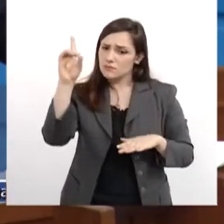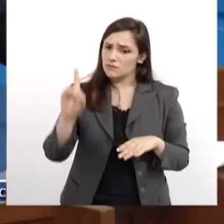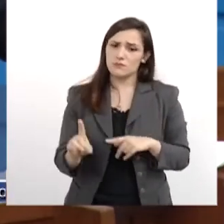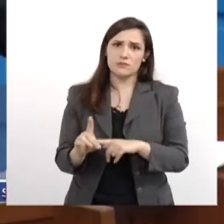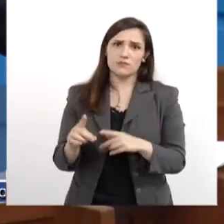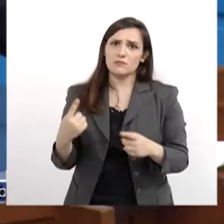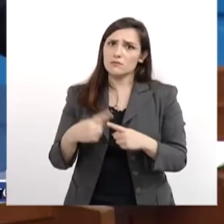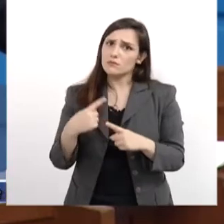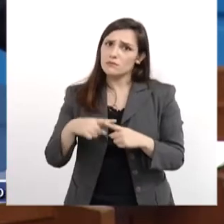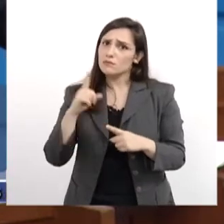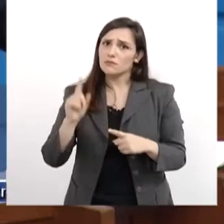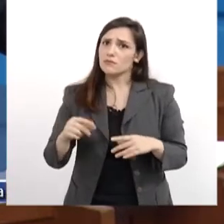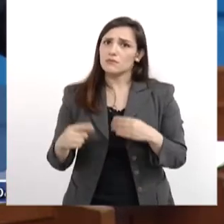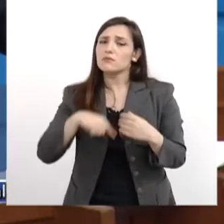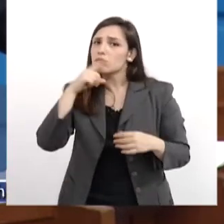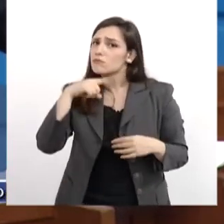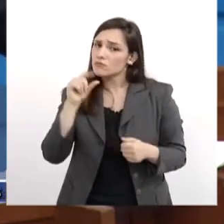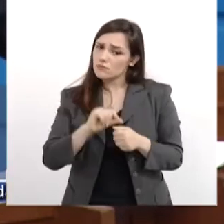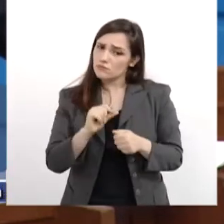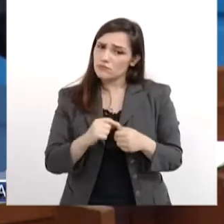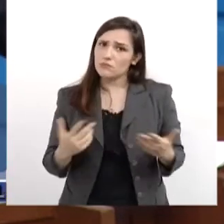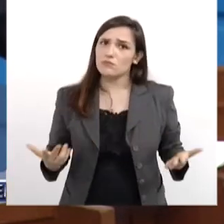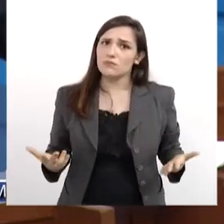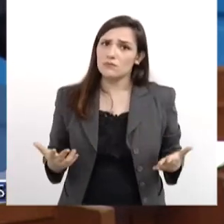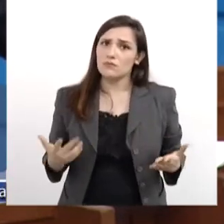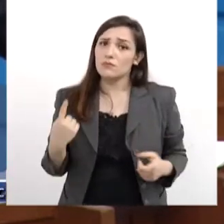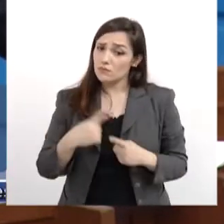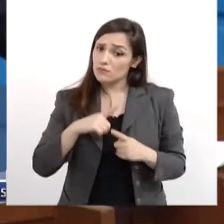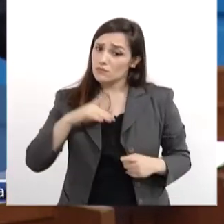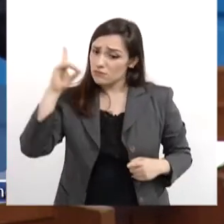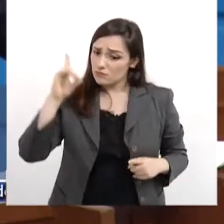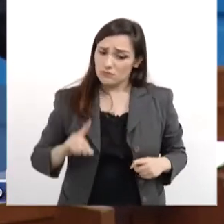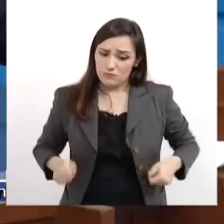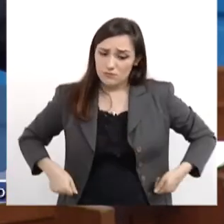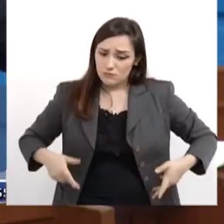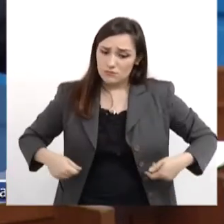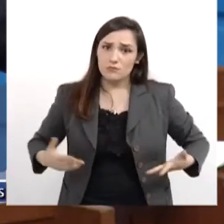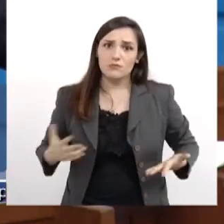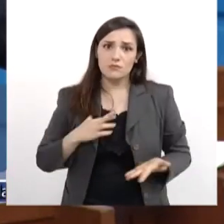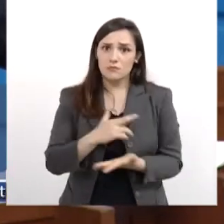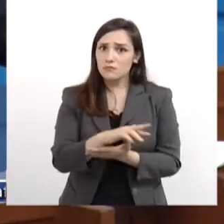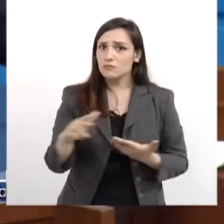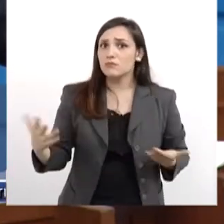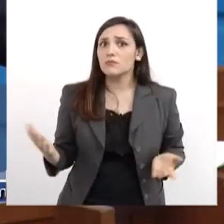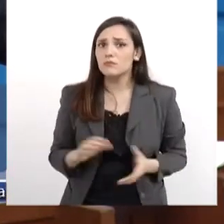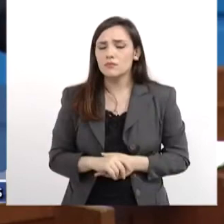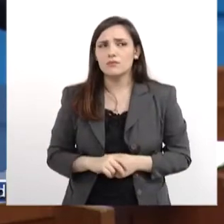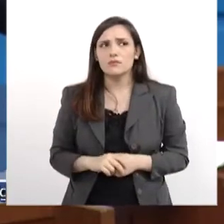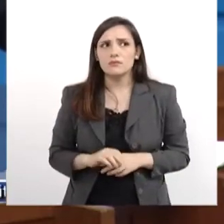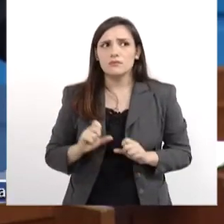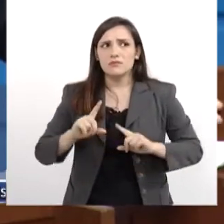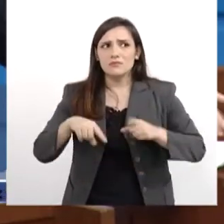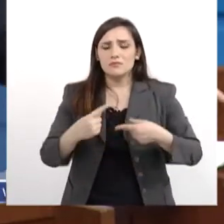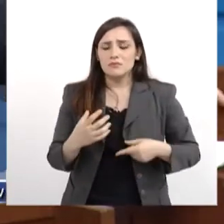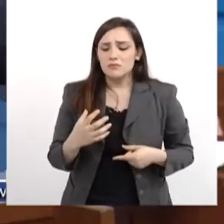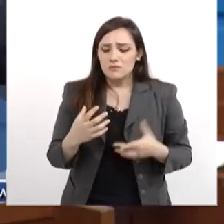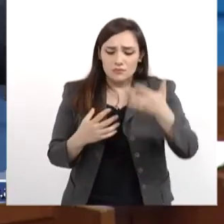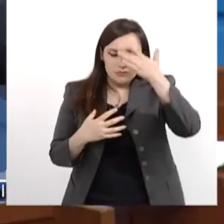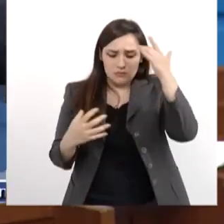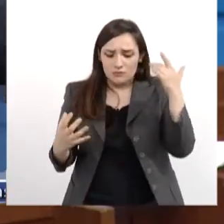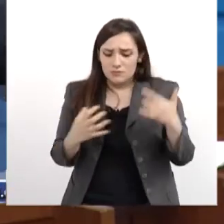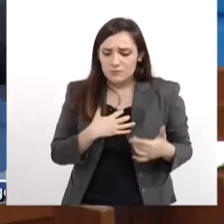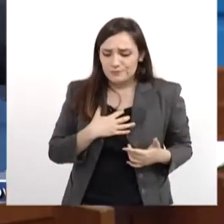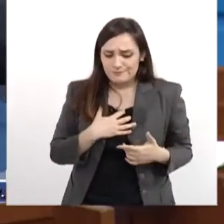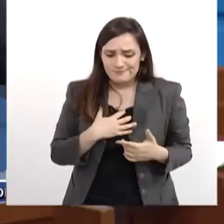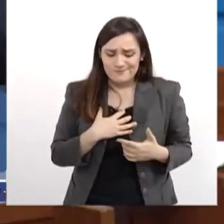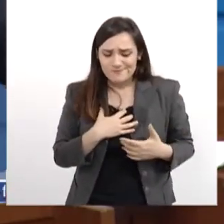condições de fazer, né, em função da sua deficiência física, né? E depois a pessoa se sente constrangida,